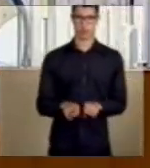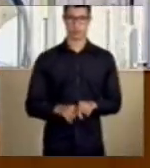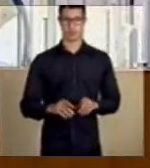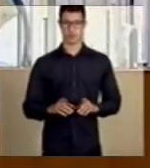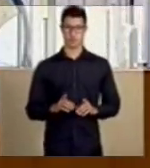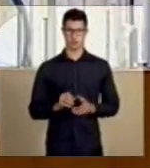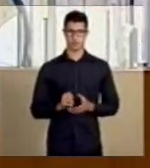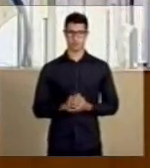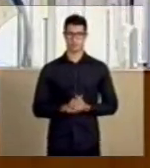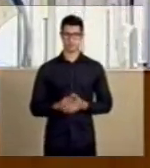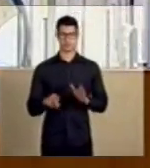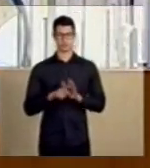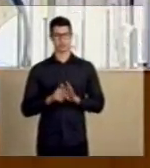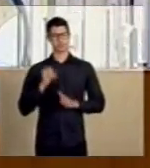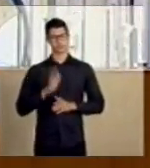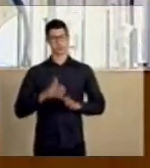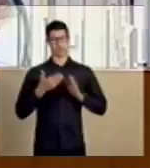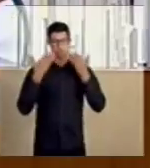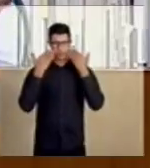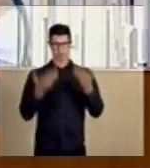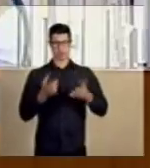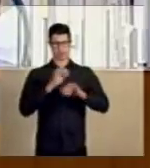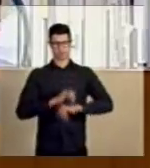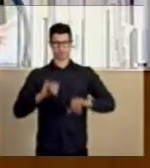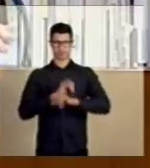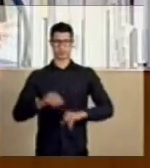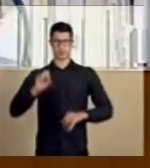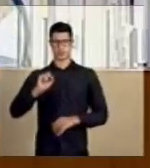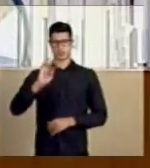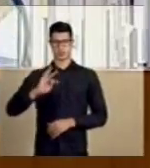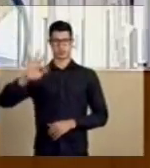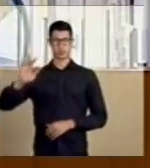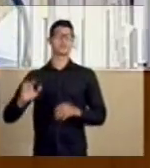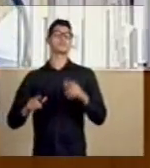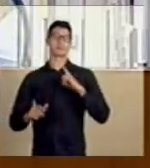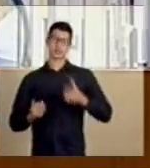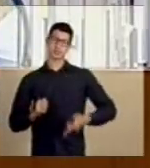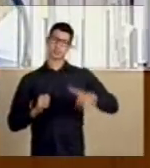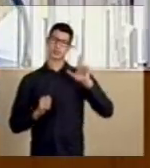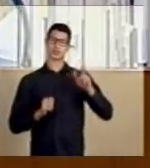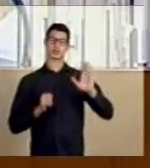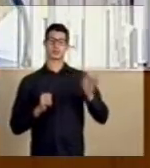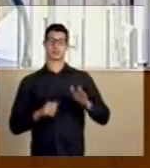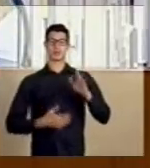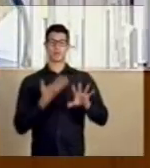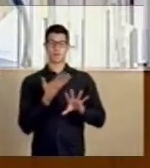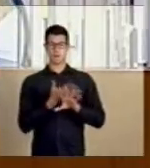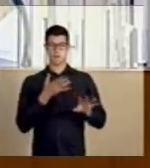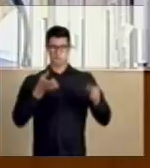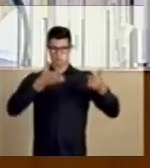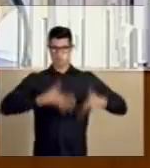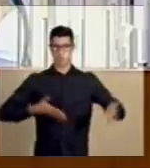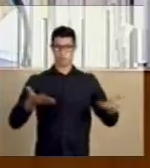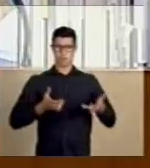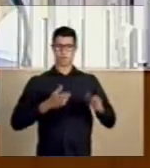longa doutrina que aqui já foi tantas vezes exposta e manifestada, o Supremo Tribunal Federal tem precedentes nesta matéria específica,